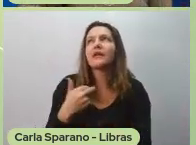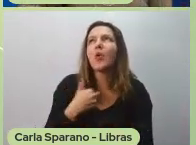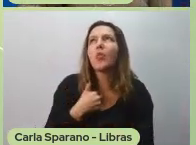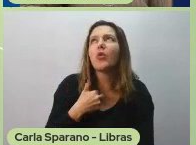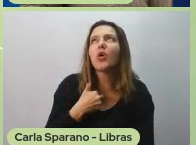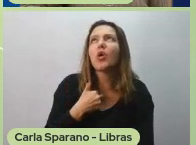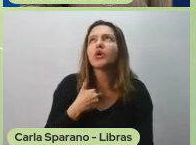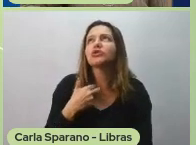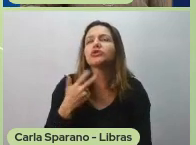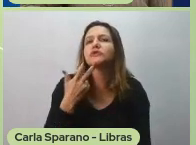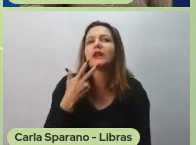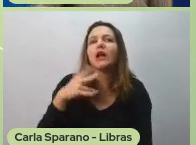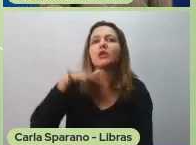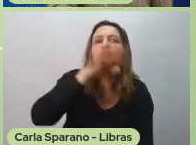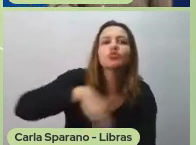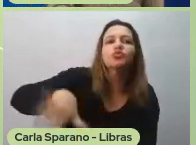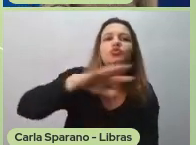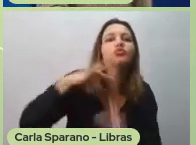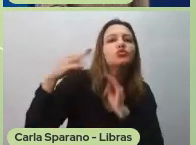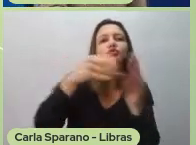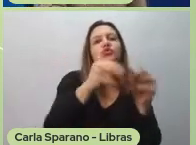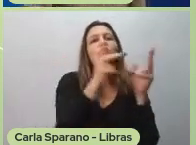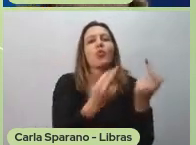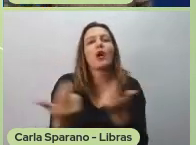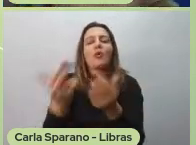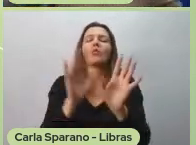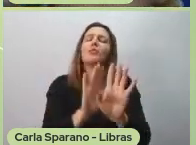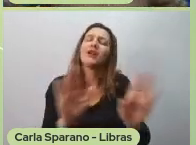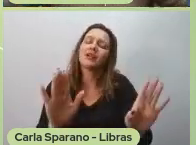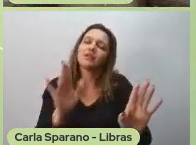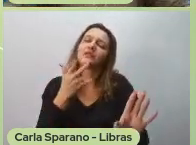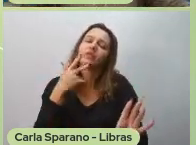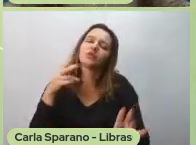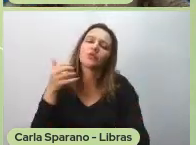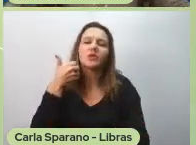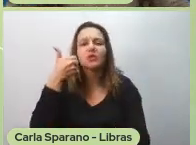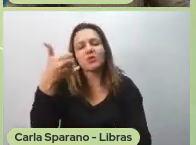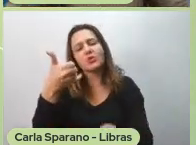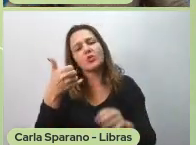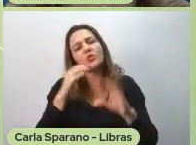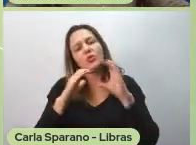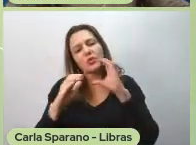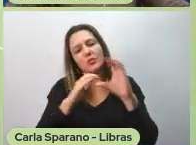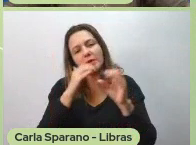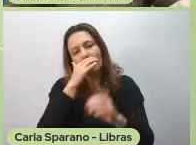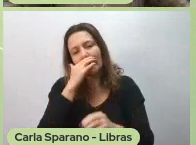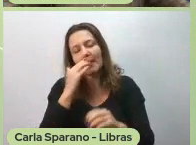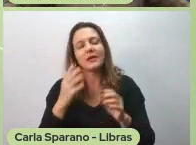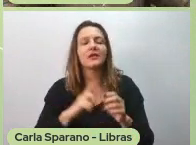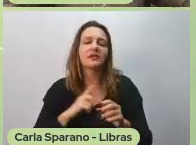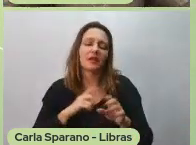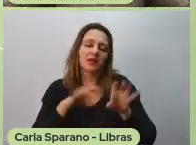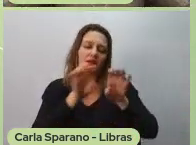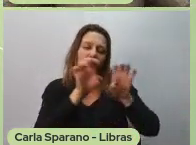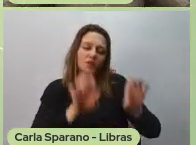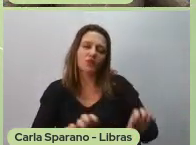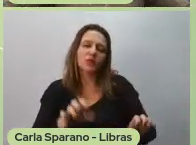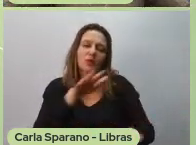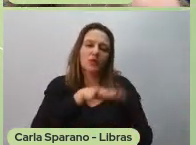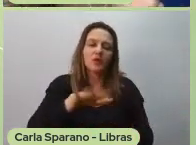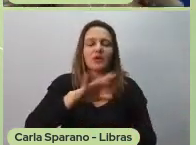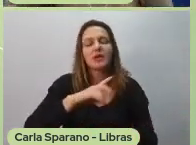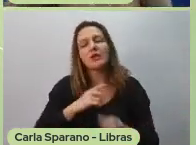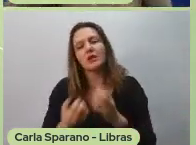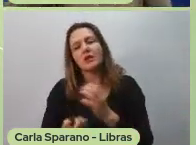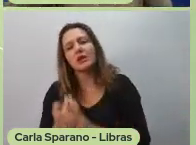mas nós estamos falando de telecomunicações. Então, assim, existe a estruturação das áreas, existe a criação de